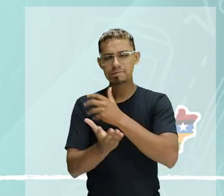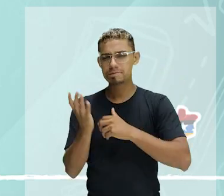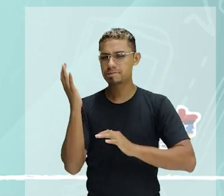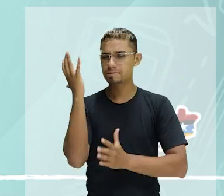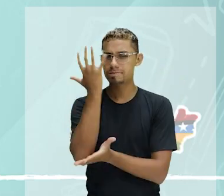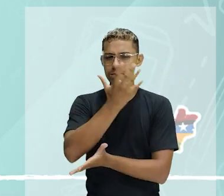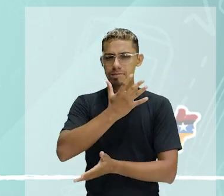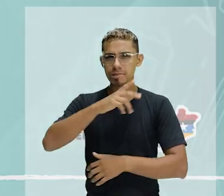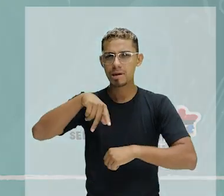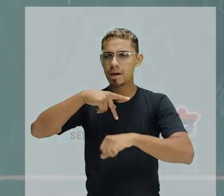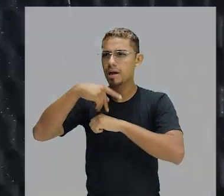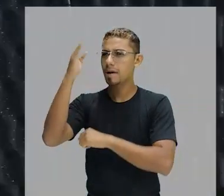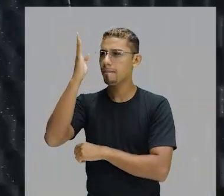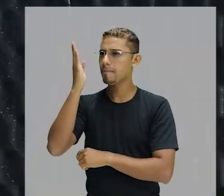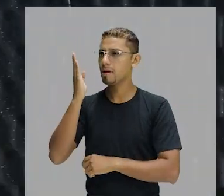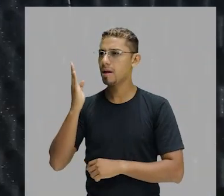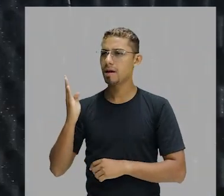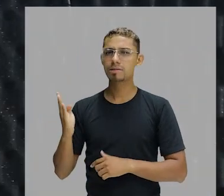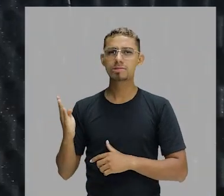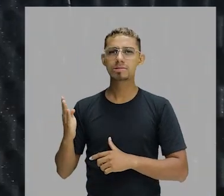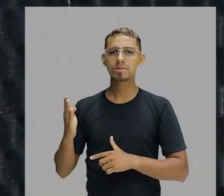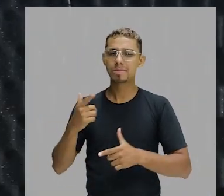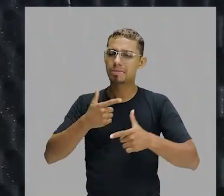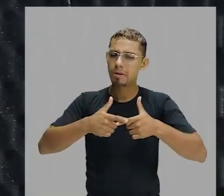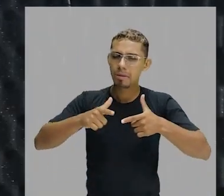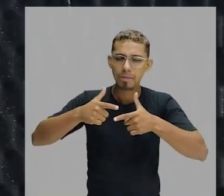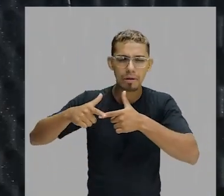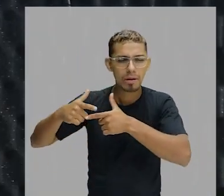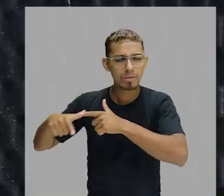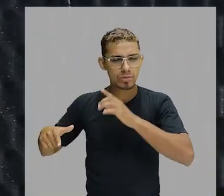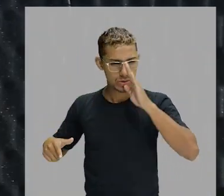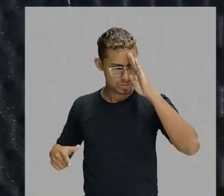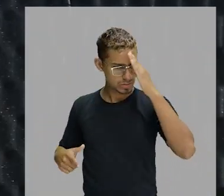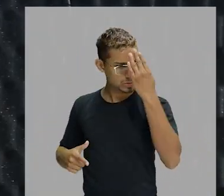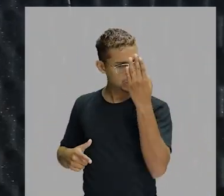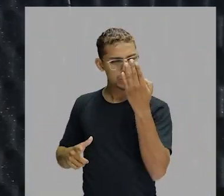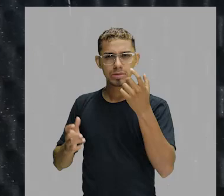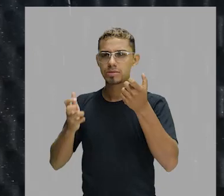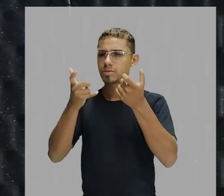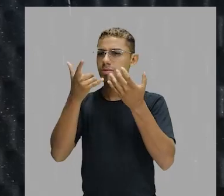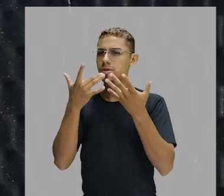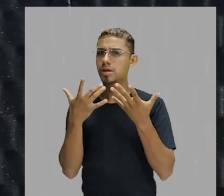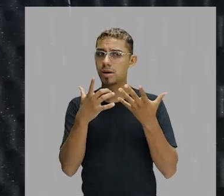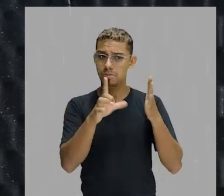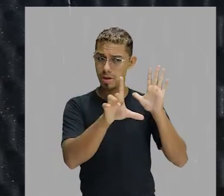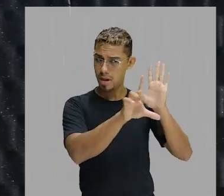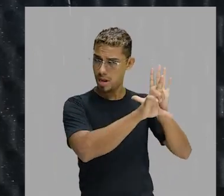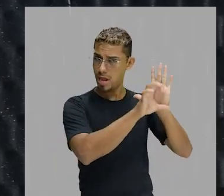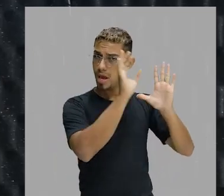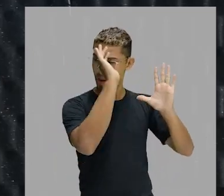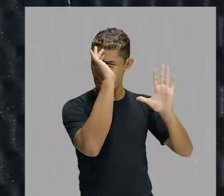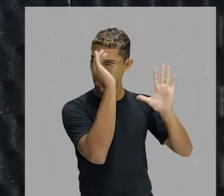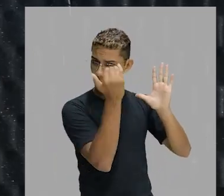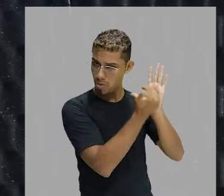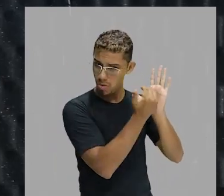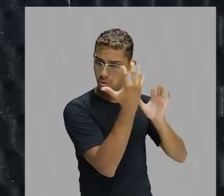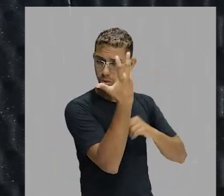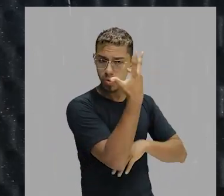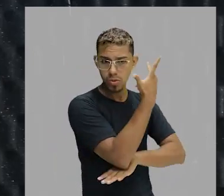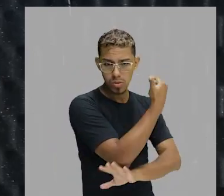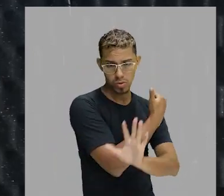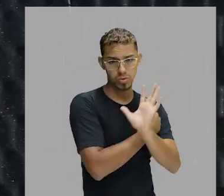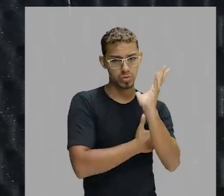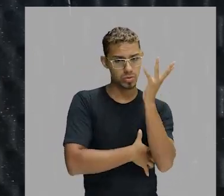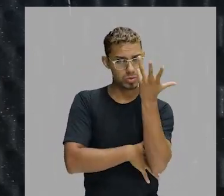do Brasil. Nós falamos aí sobre as nossas principais problemáticas, falamos sobre as leis ambientais e hoje nós vamos aí